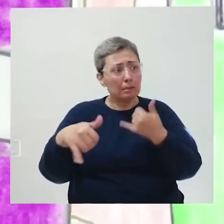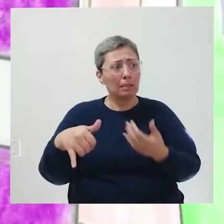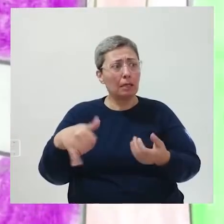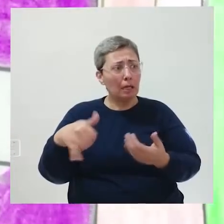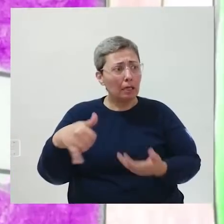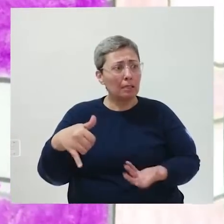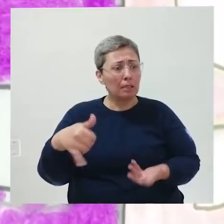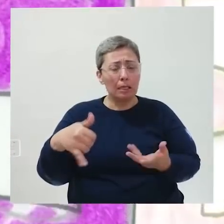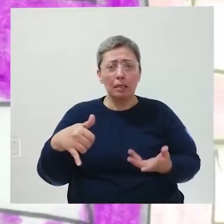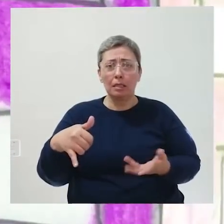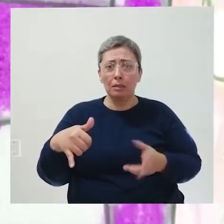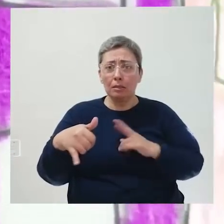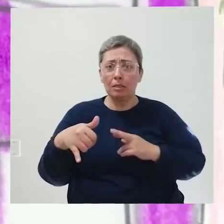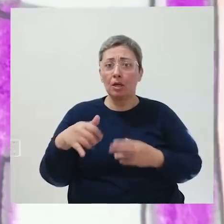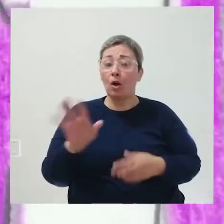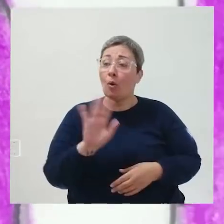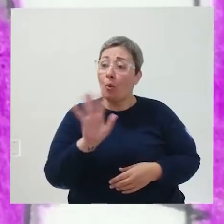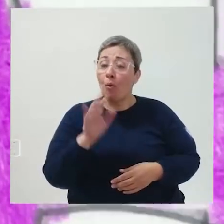Atende, atende!